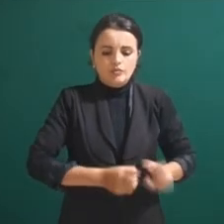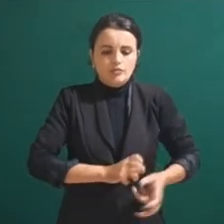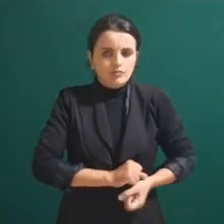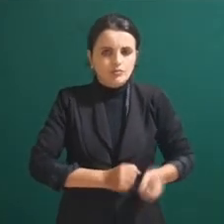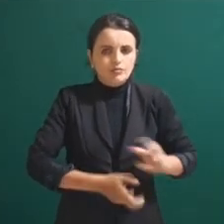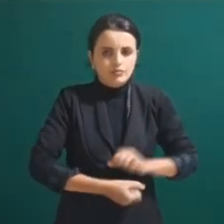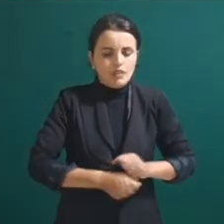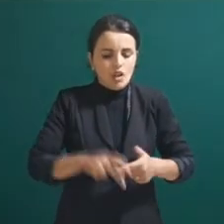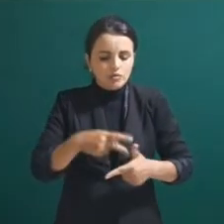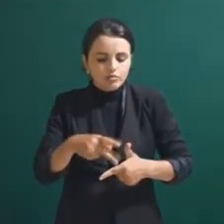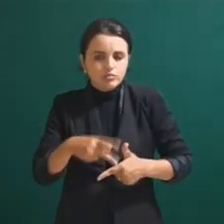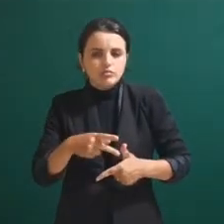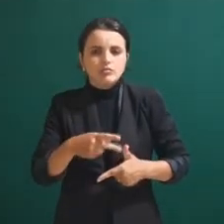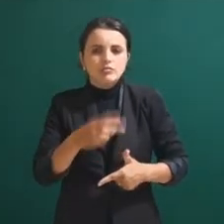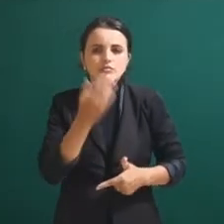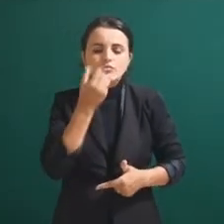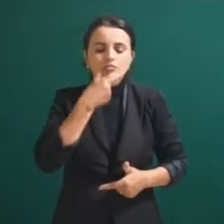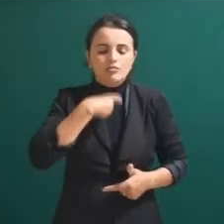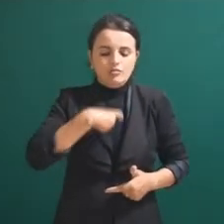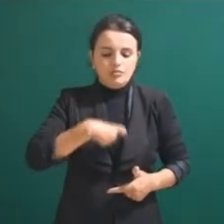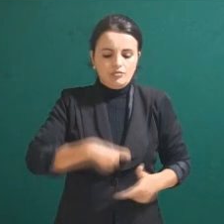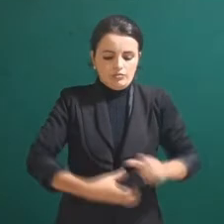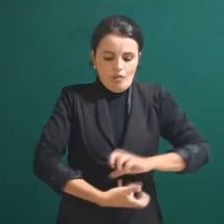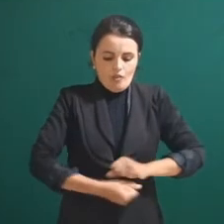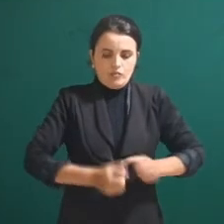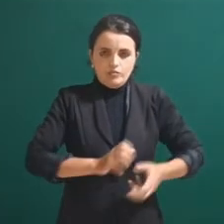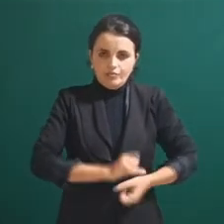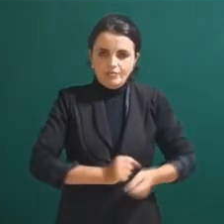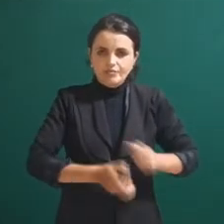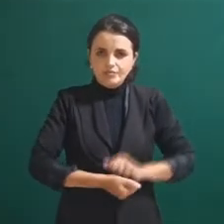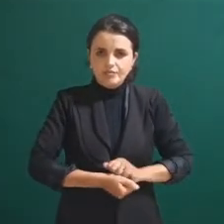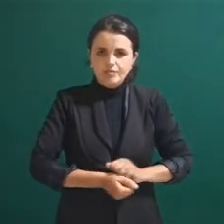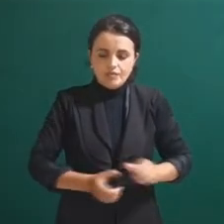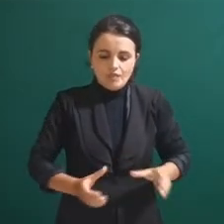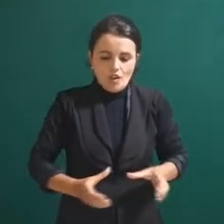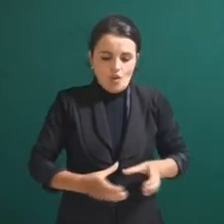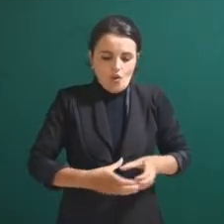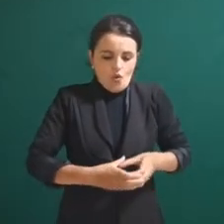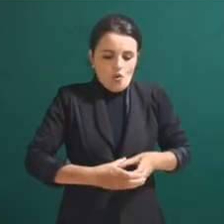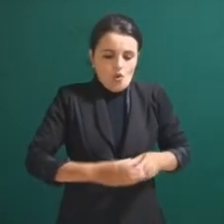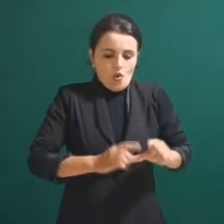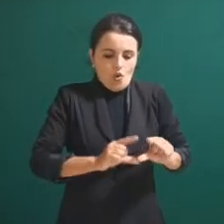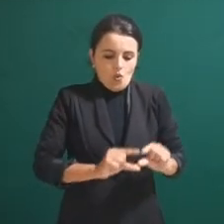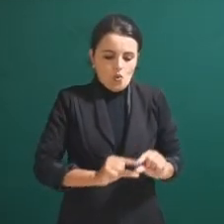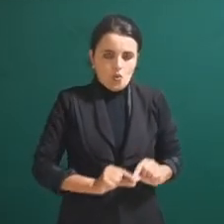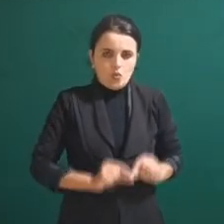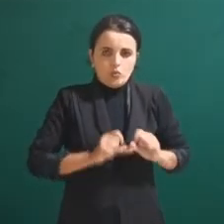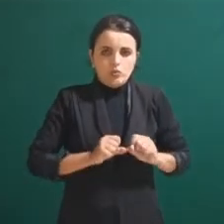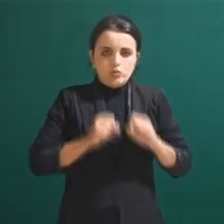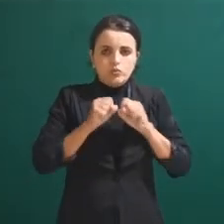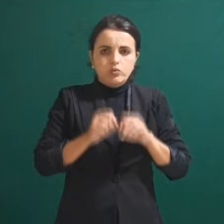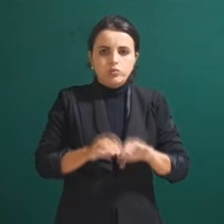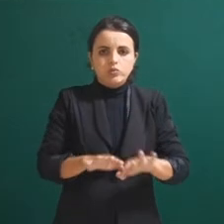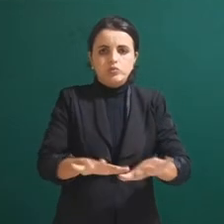da proteína. A gente tem as proteínas, elas quebrarem aminoácidos, então os aminoácidos, por exemplo, junto com as vitaminas e os minerais, são absorvidos